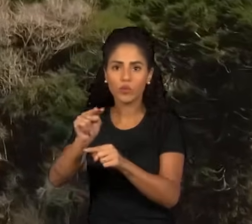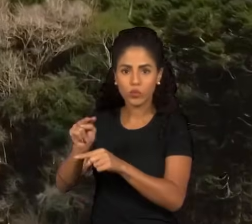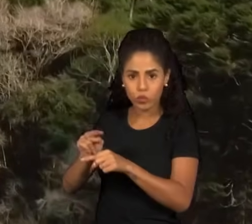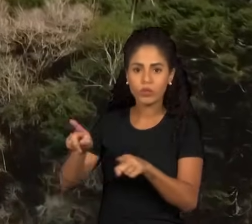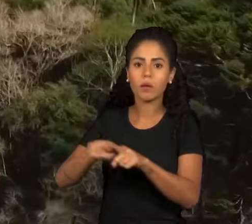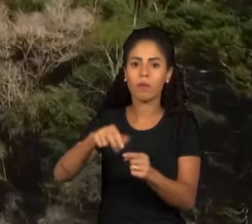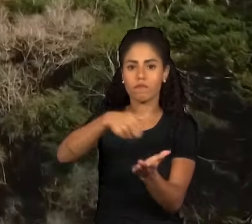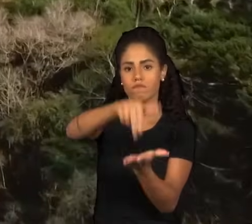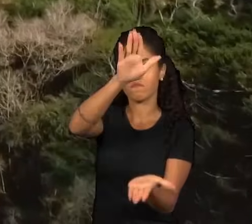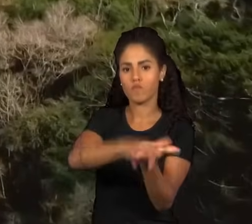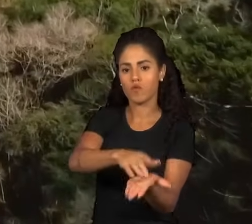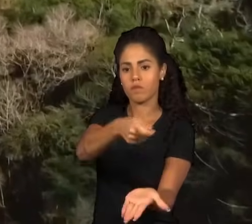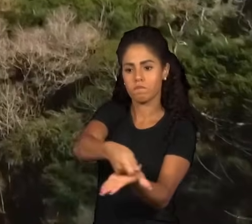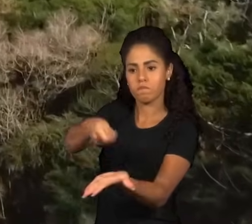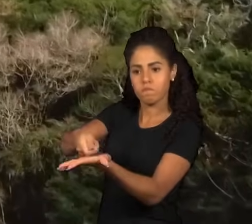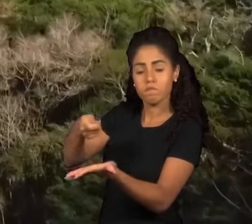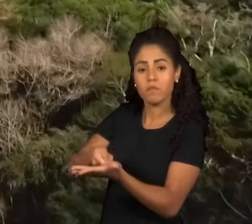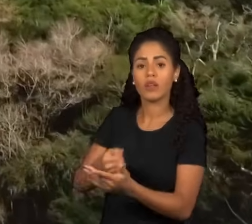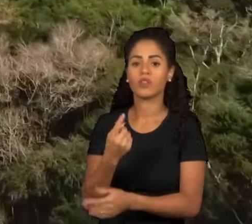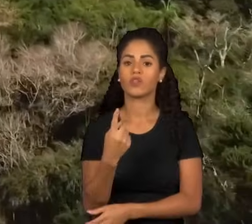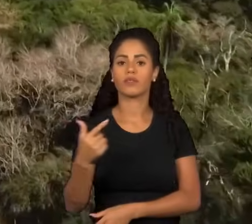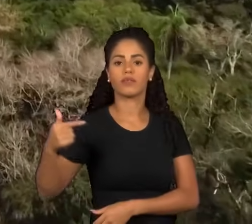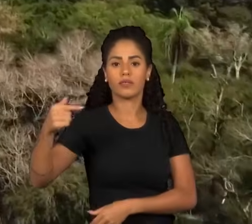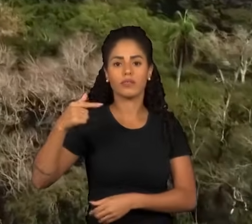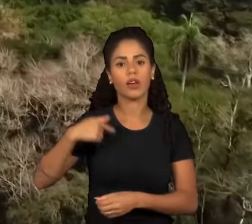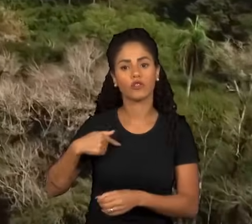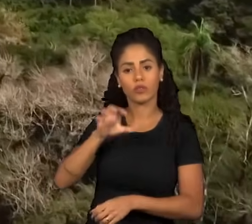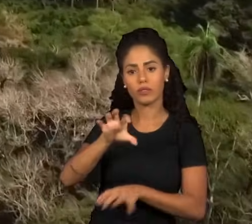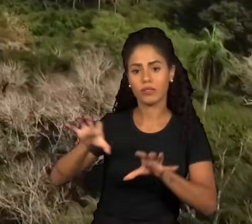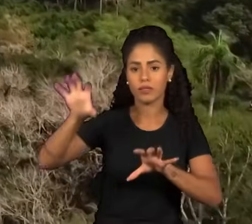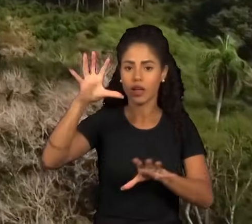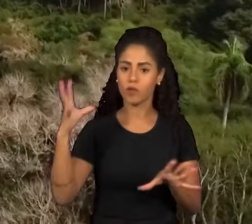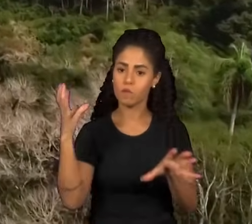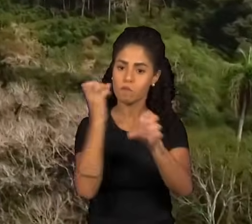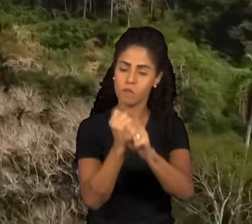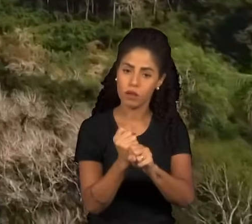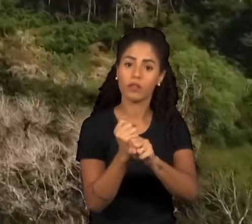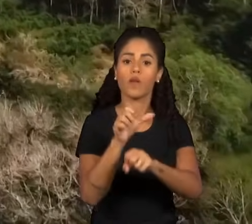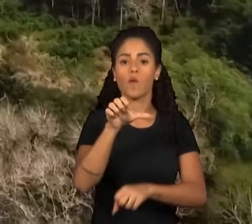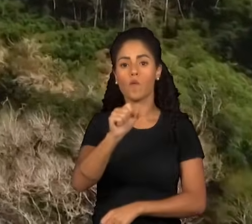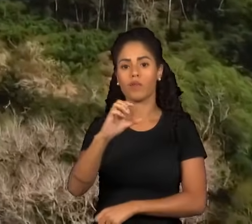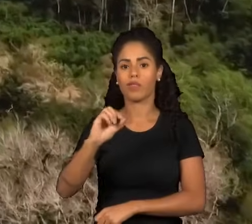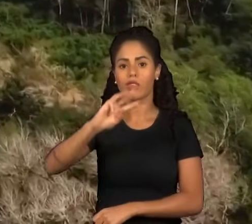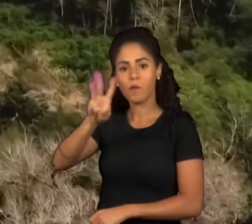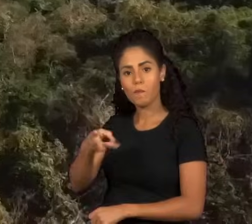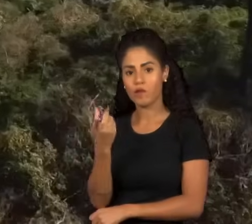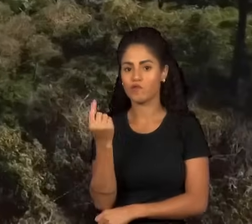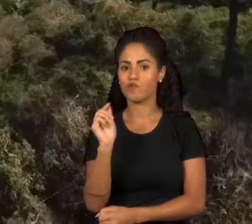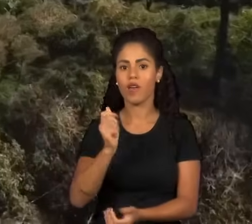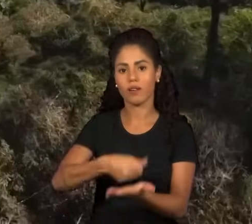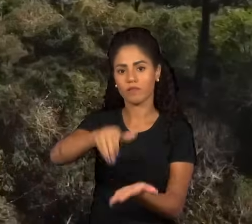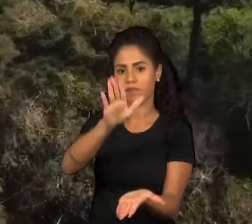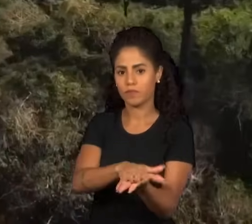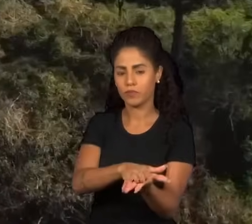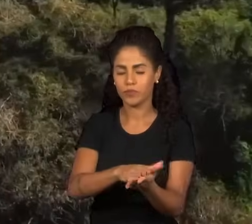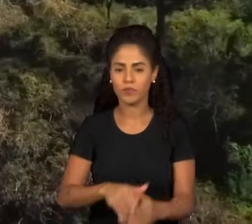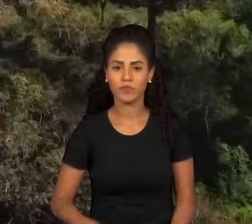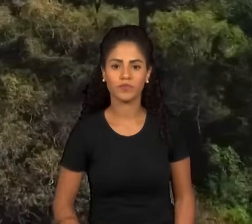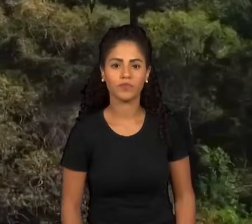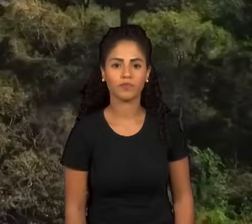de multas em 17 estados, no valor total de mais de 80 milhões de reais.